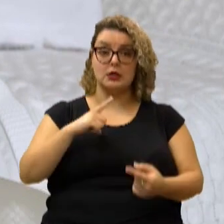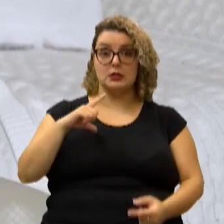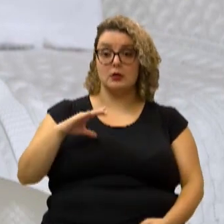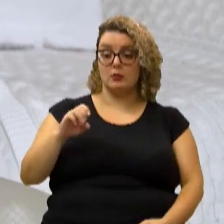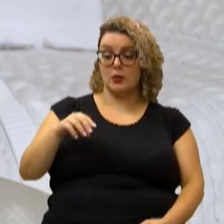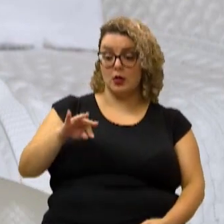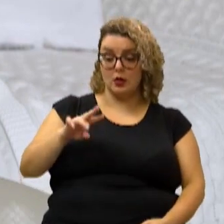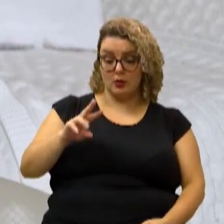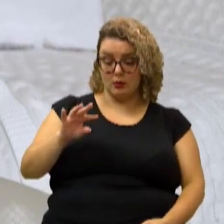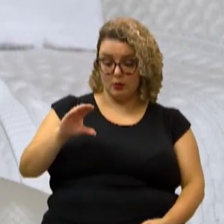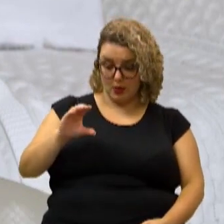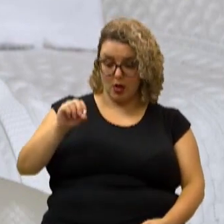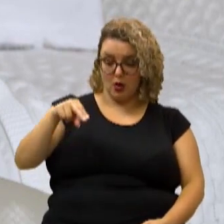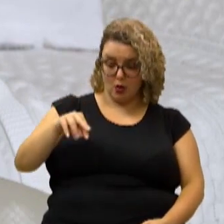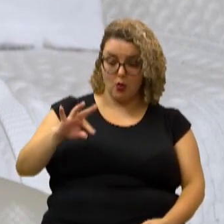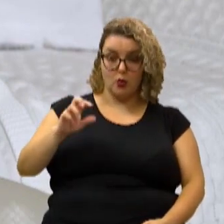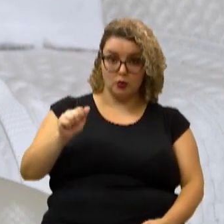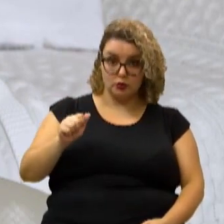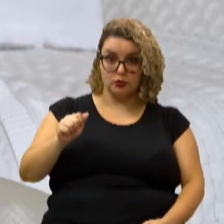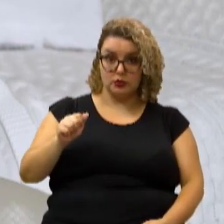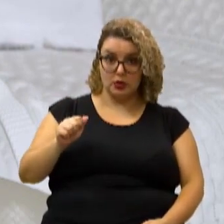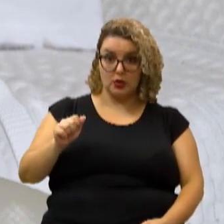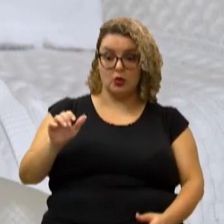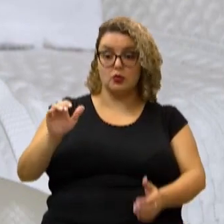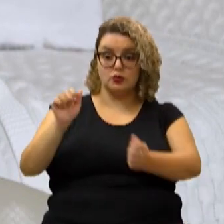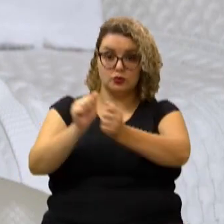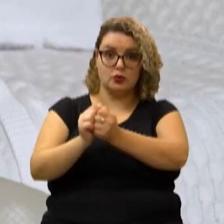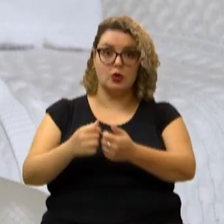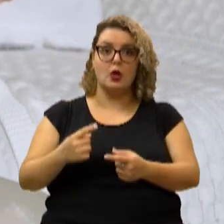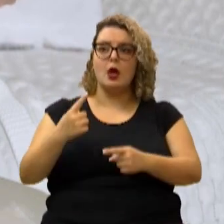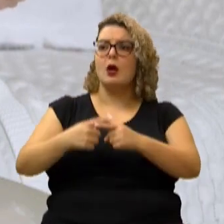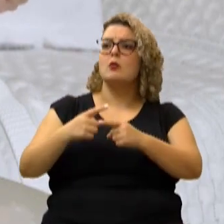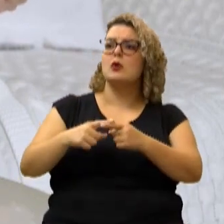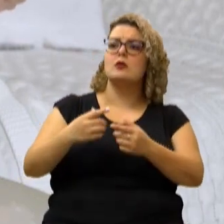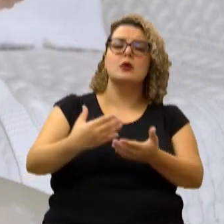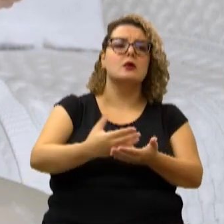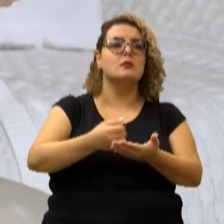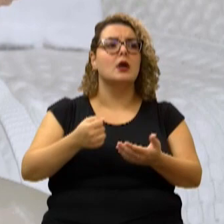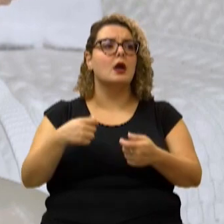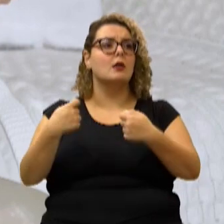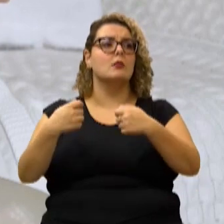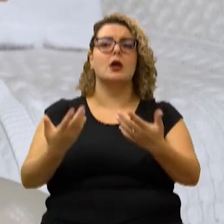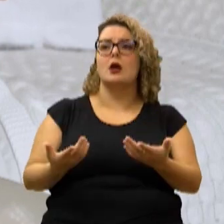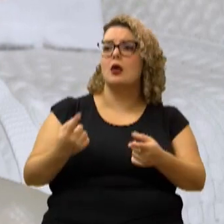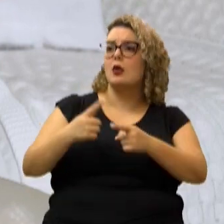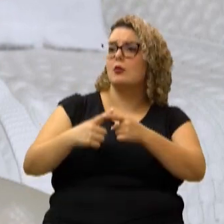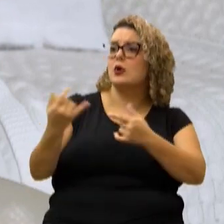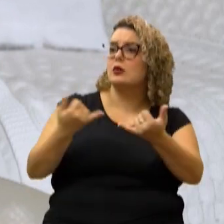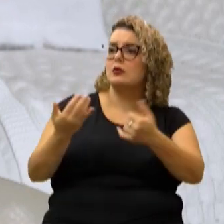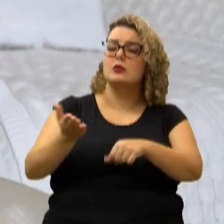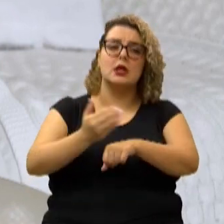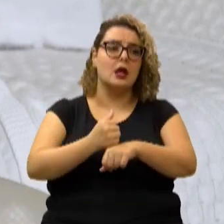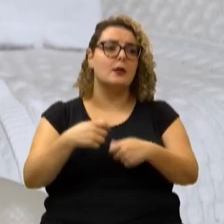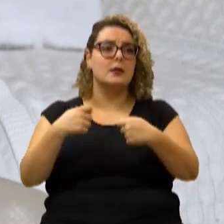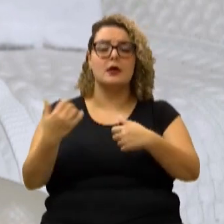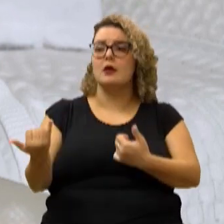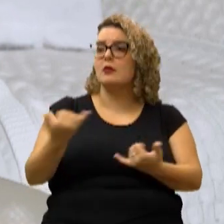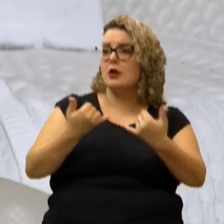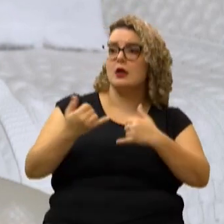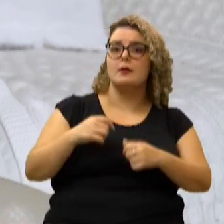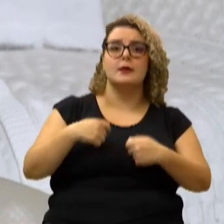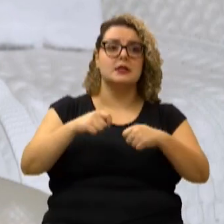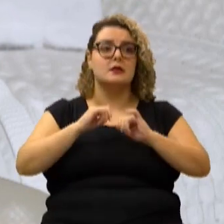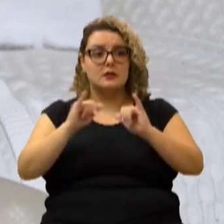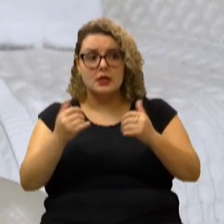manter uma conta conjunta pode virar discussão porque você tirou o dinheiro porque eu precisei porque não me avisou antes tem que